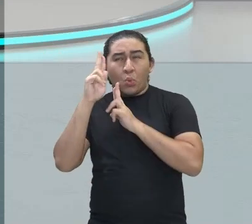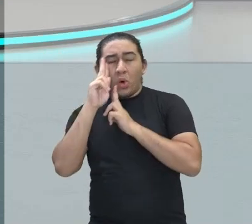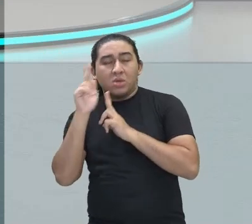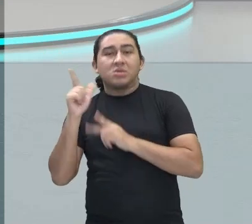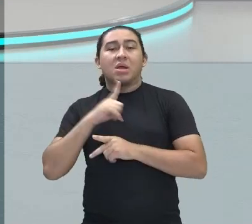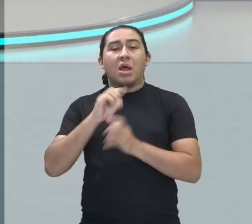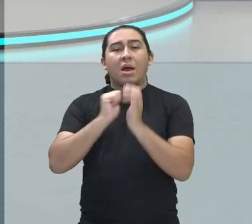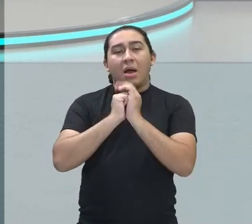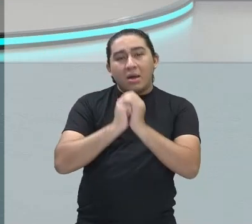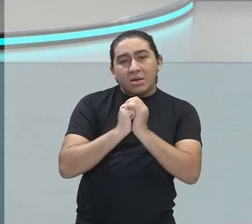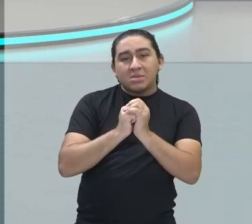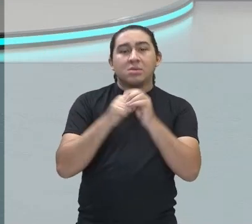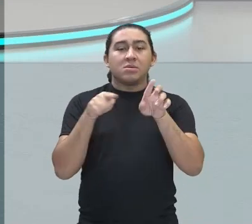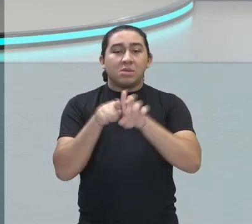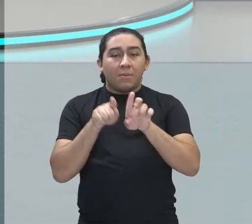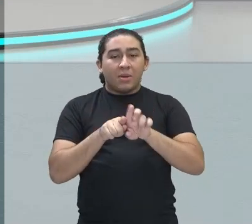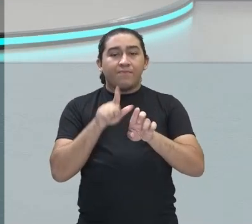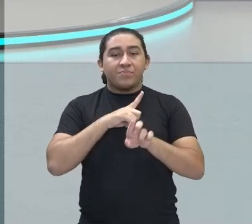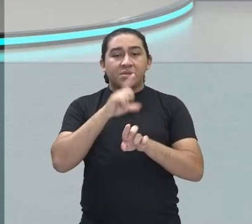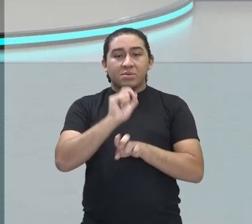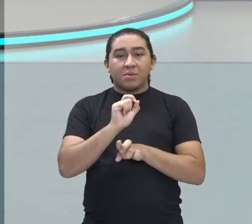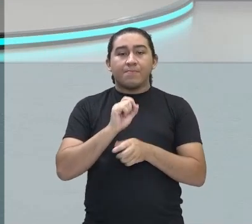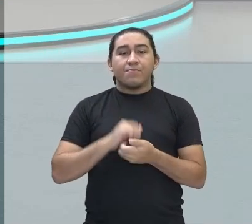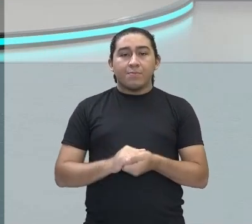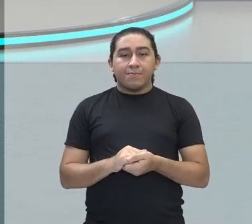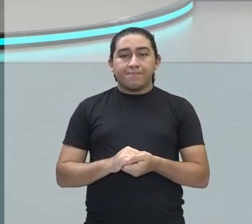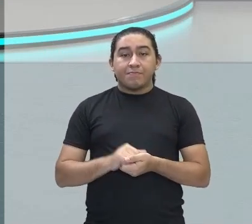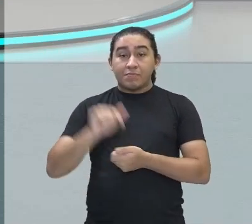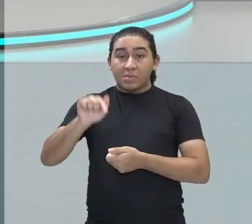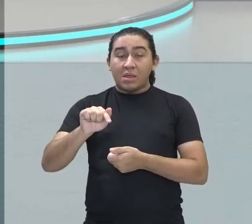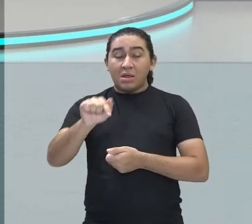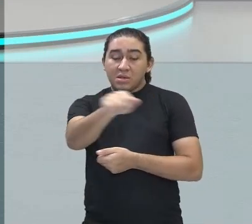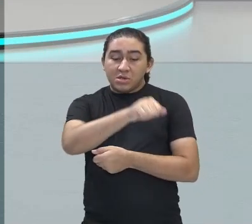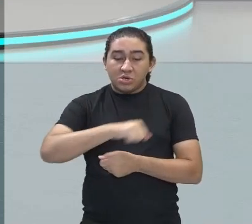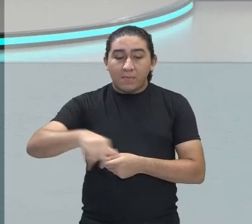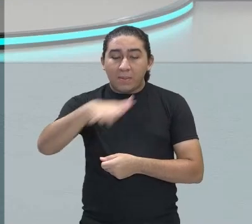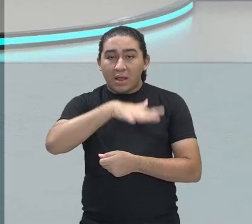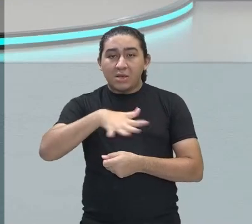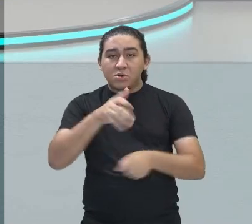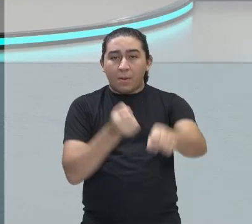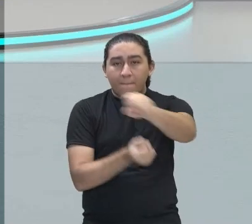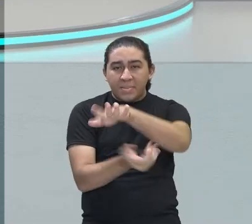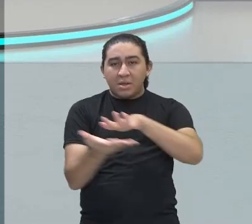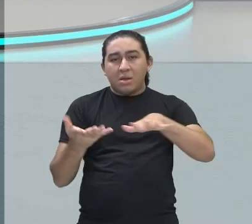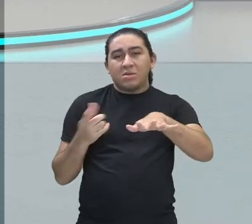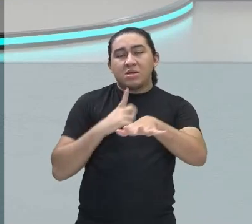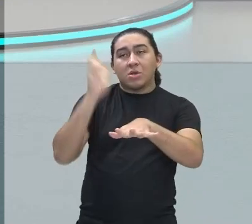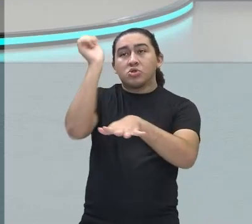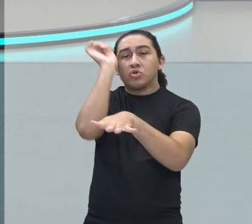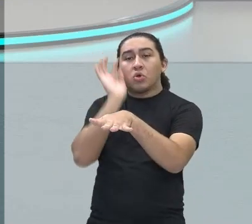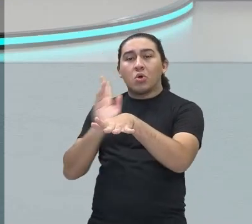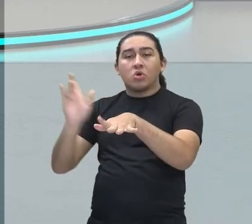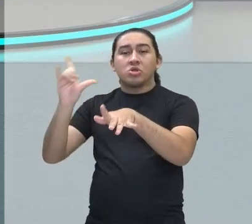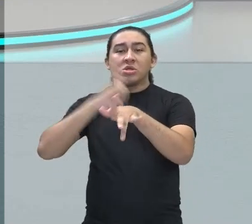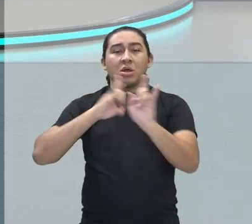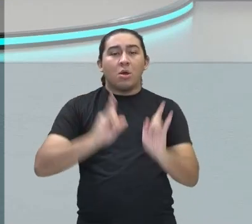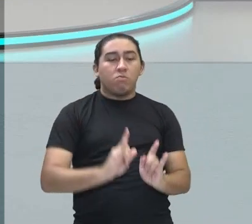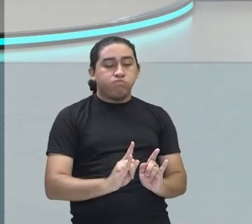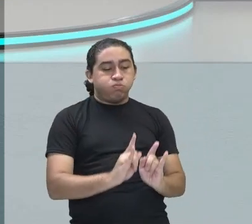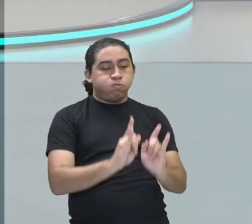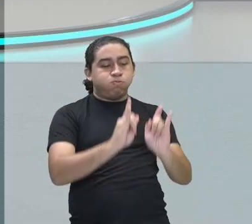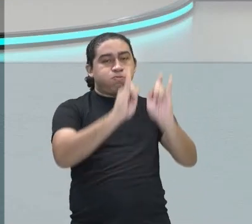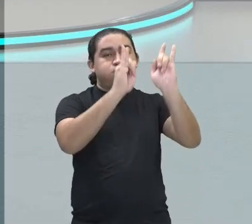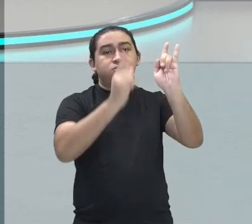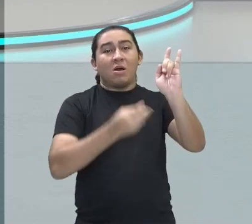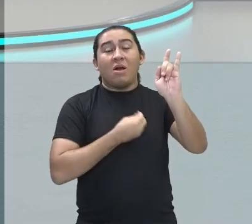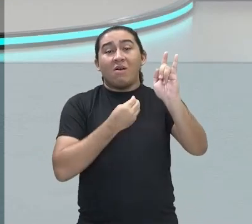reza em um eremitério. Nesse universo onírico de sonhos, há uma torre onde mora